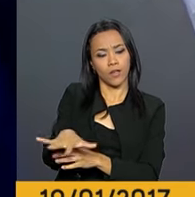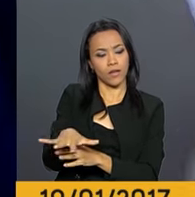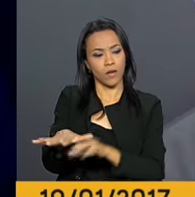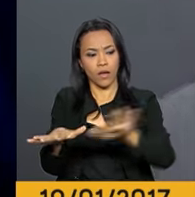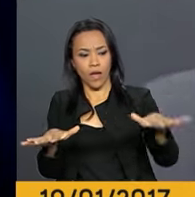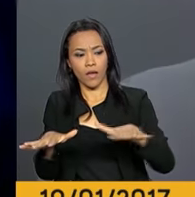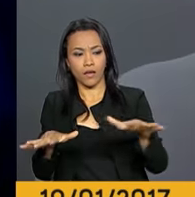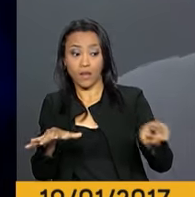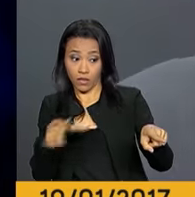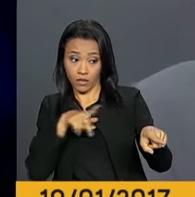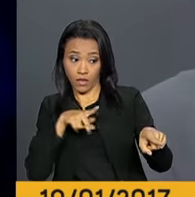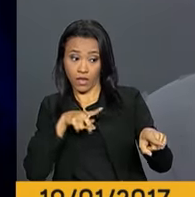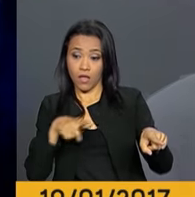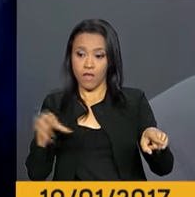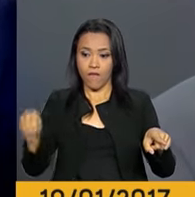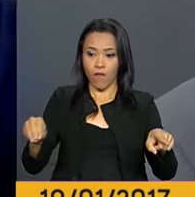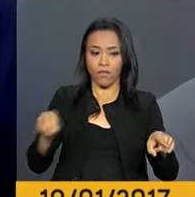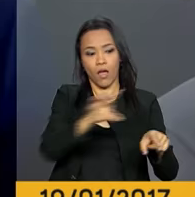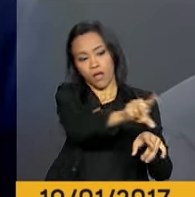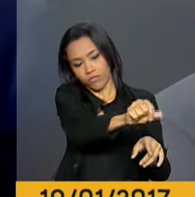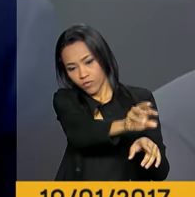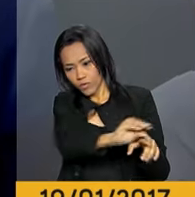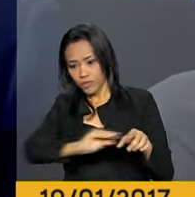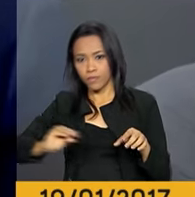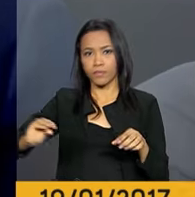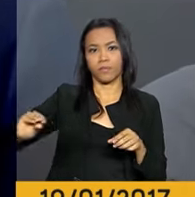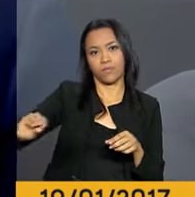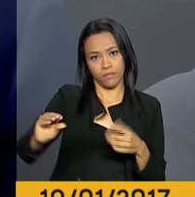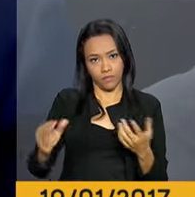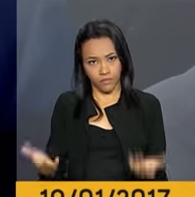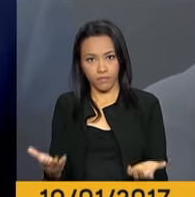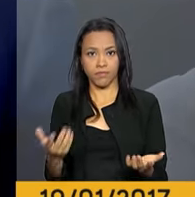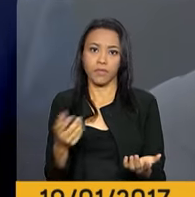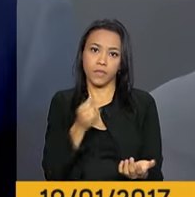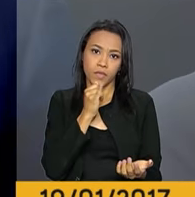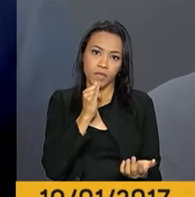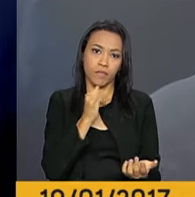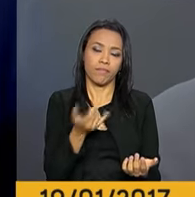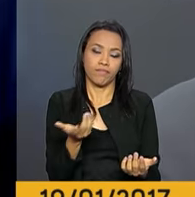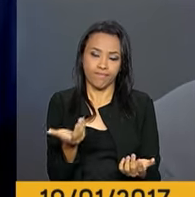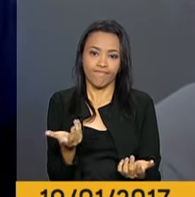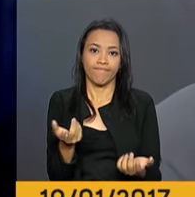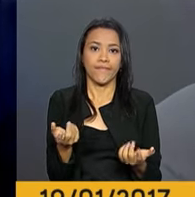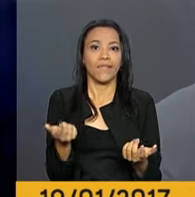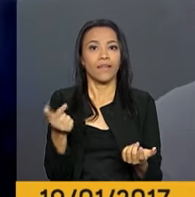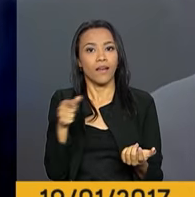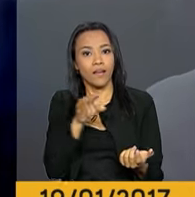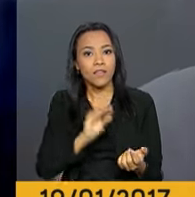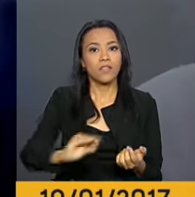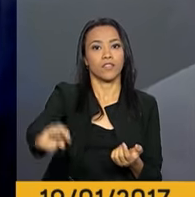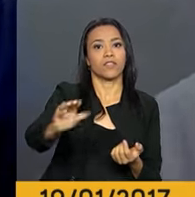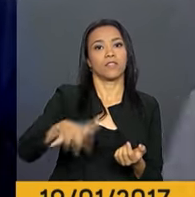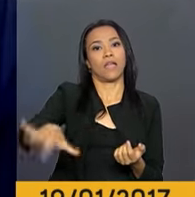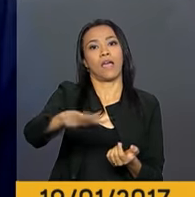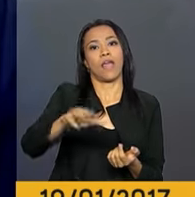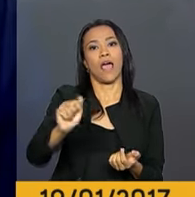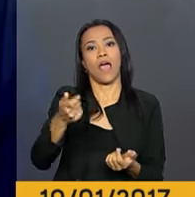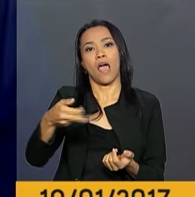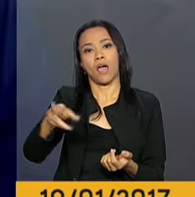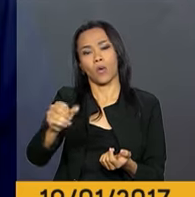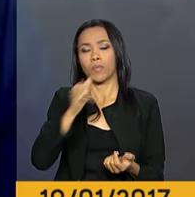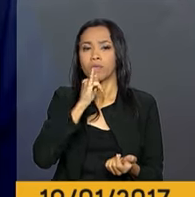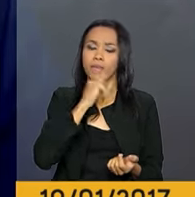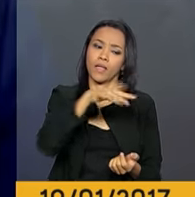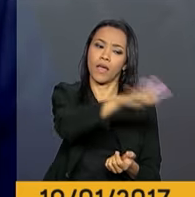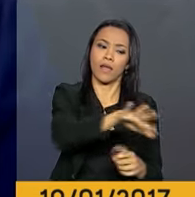Vamos dizer, você, quem sabe, diminui uma obra aqui ou acolá e bota no agronegócio. Como no setor da saúde